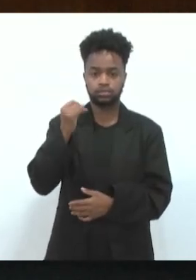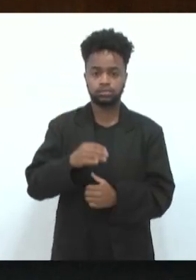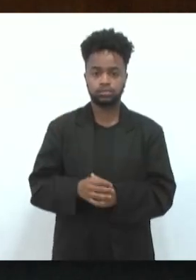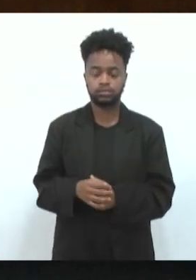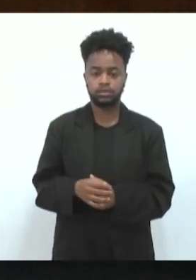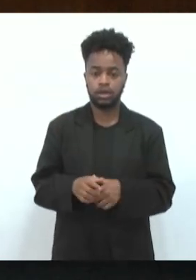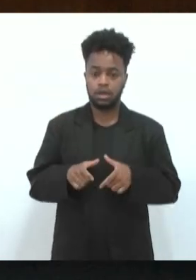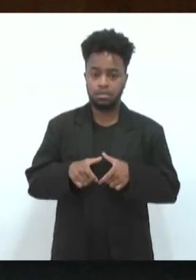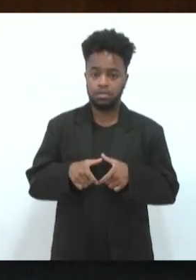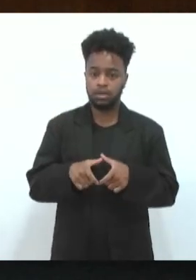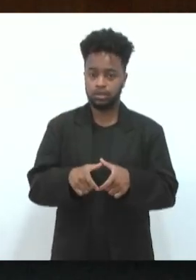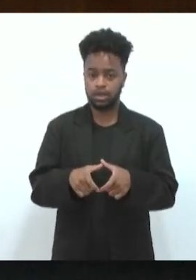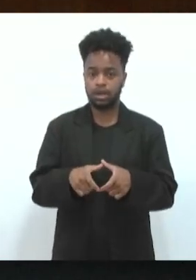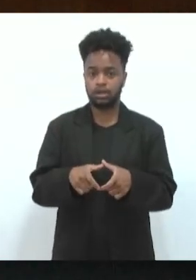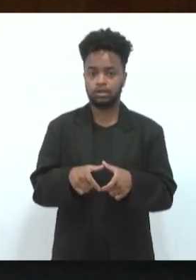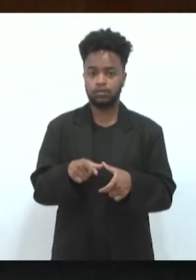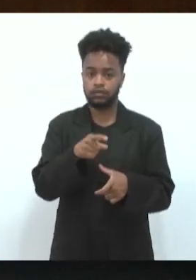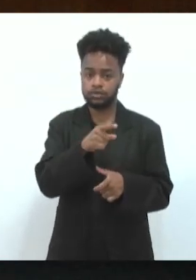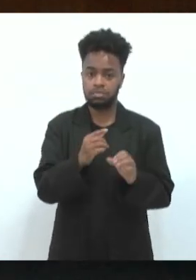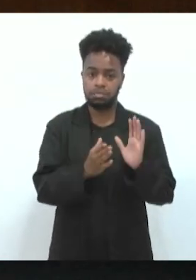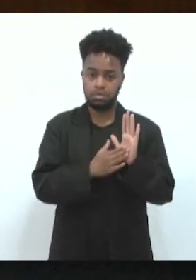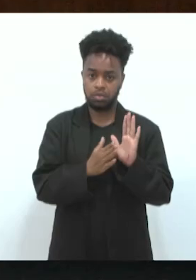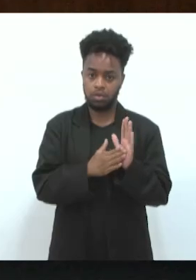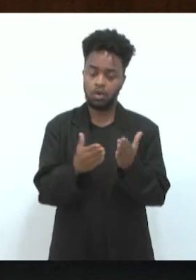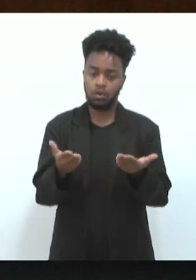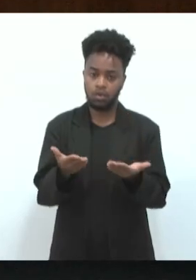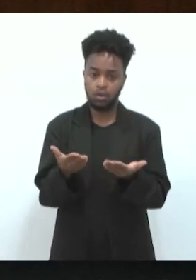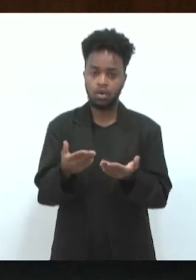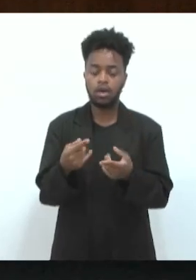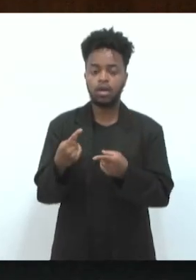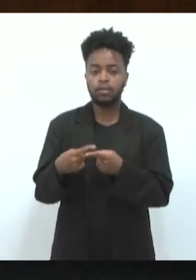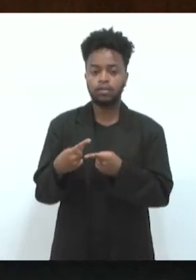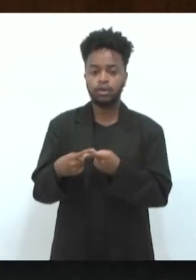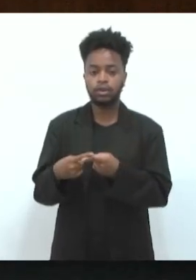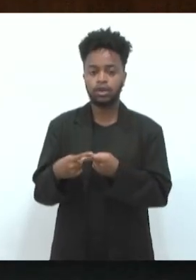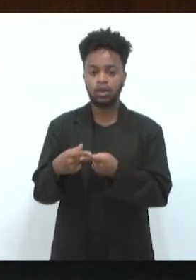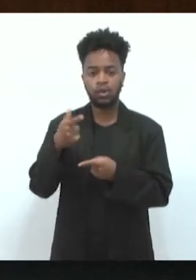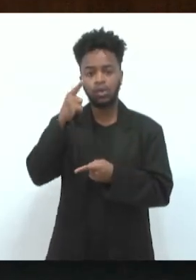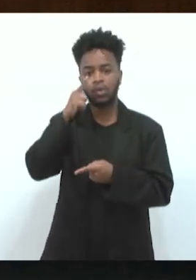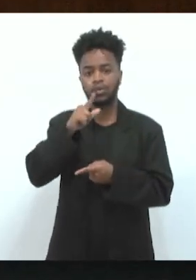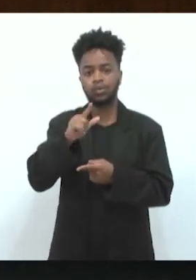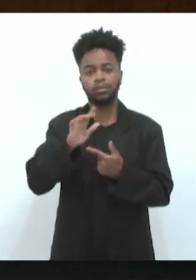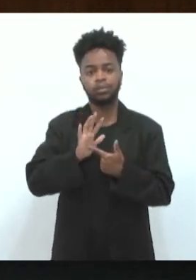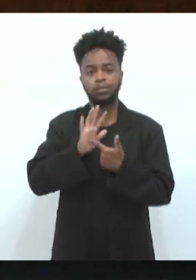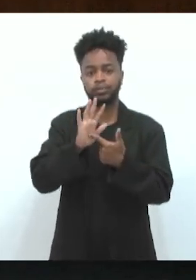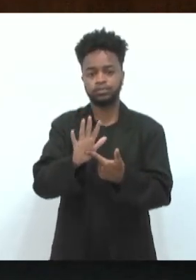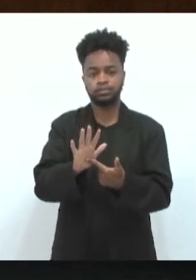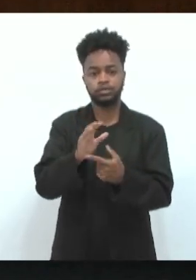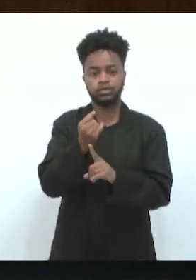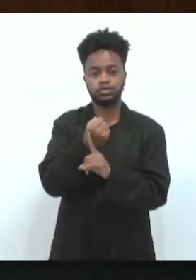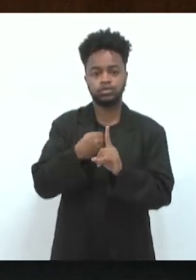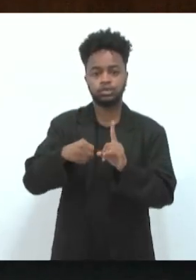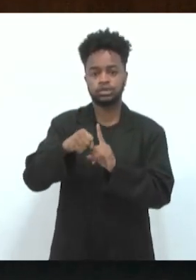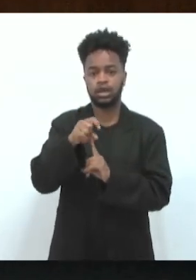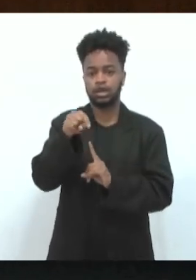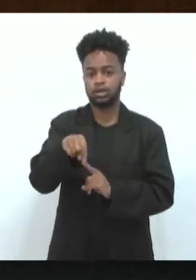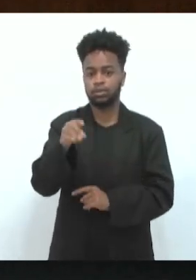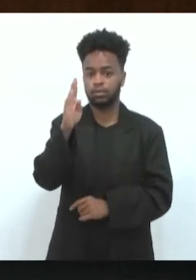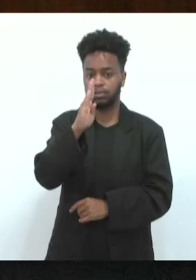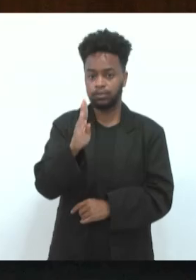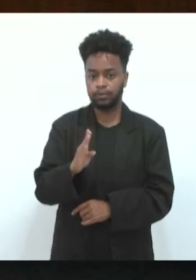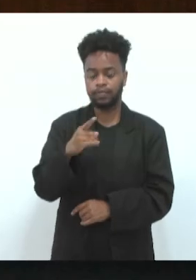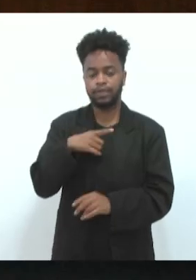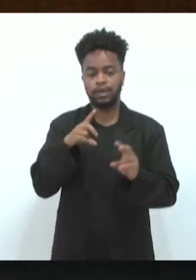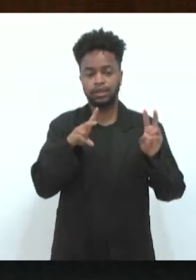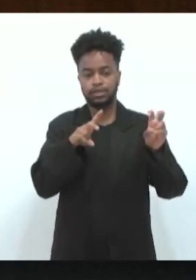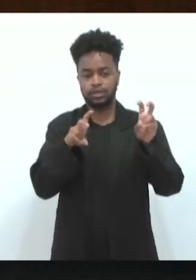essa medalha que Vossa Excelência está propondo, justamente para trazer a elucidação da sociedade brasileira tantos